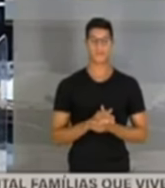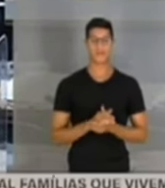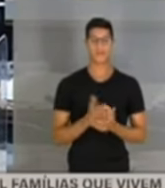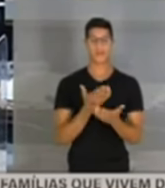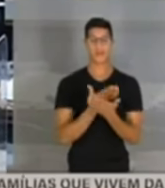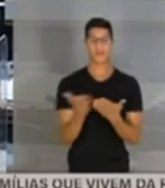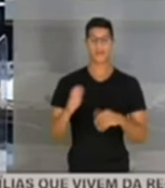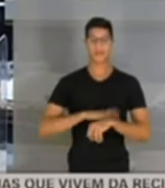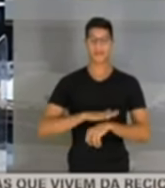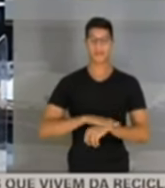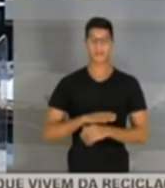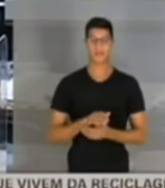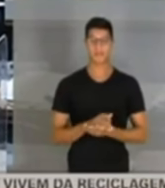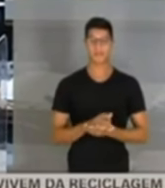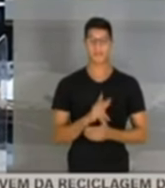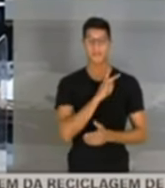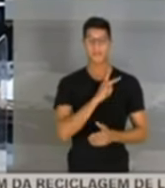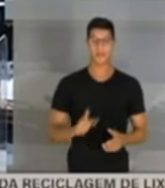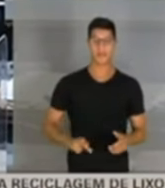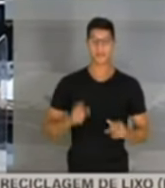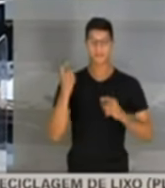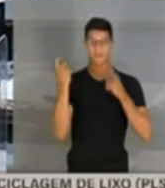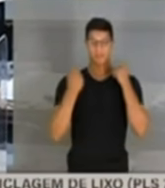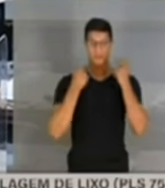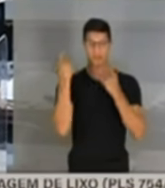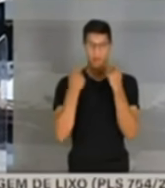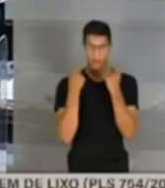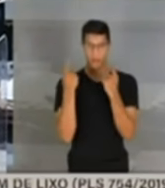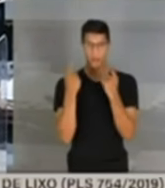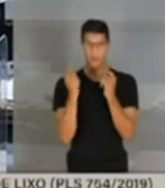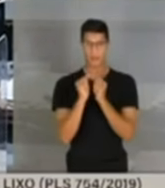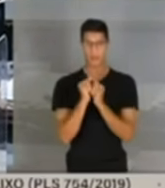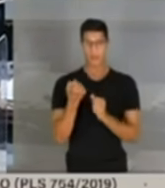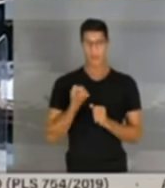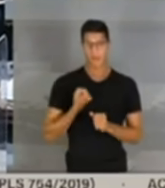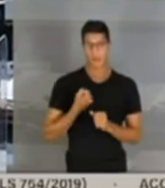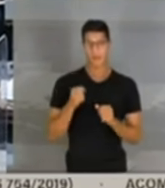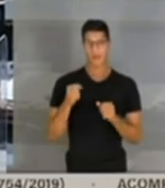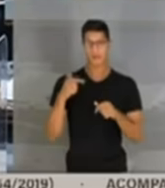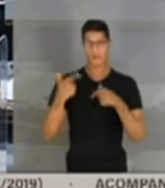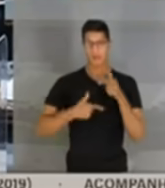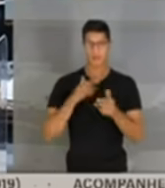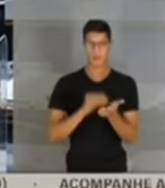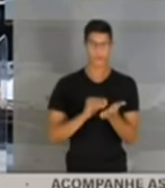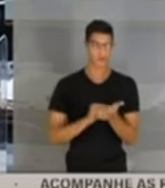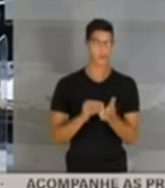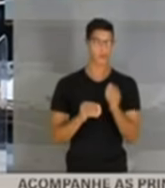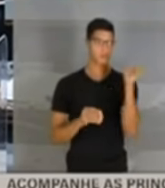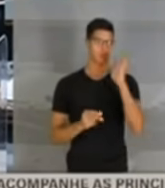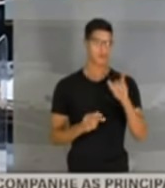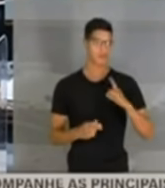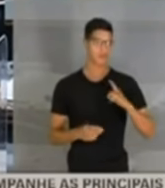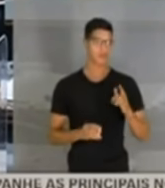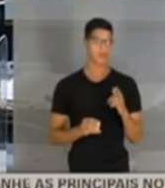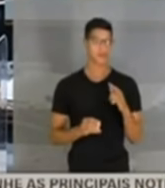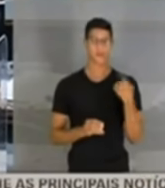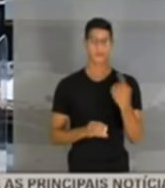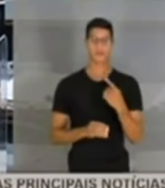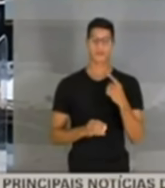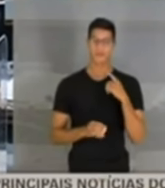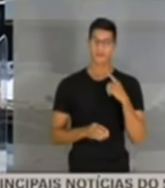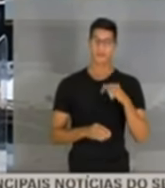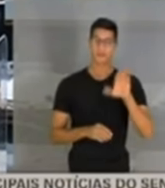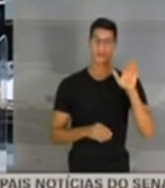perda de tempo. O presidente, em vez de se preocupar com o número de desempregados que o Brasil está passando, com